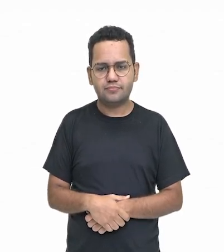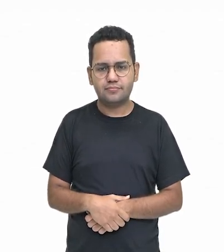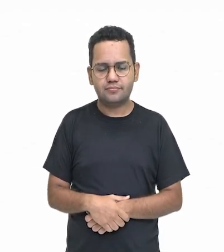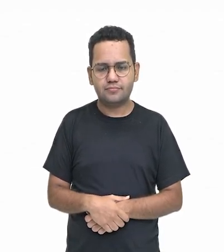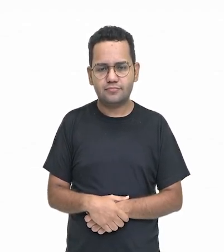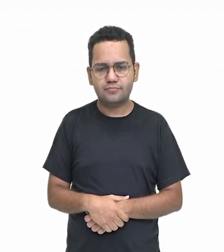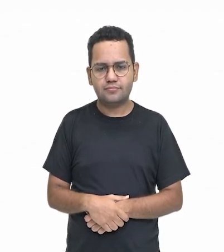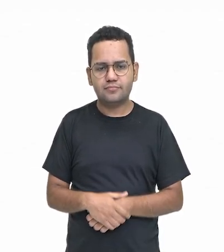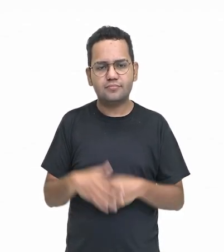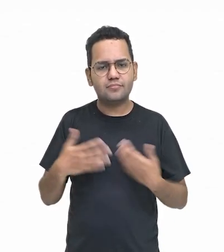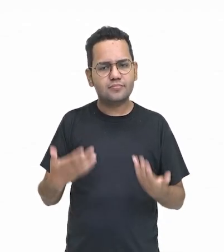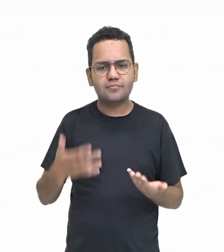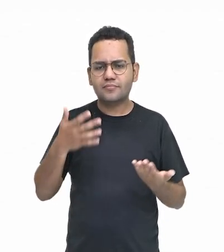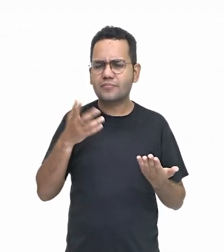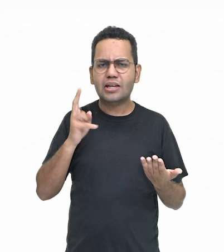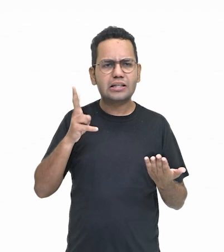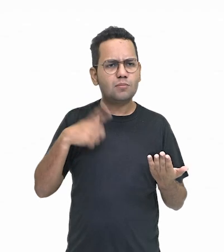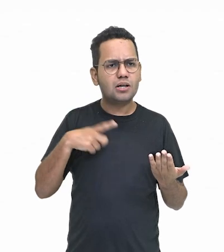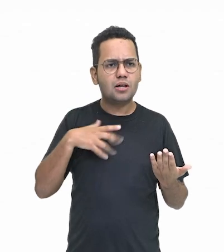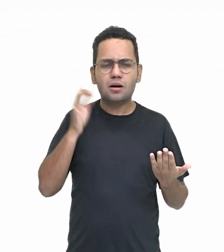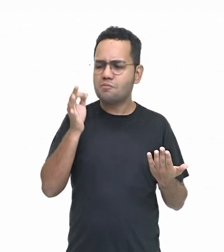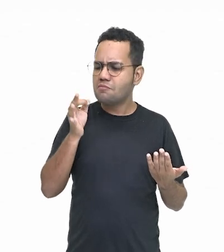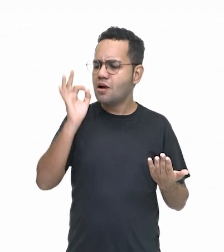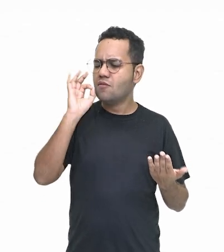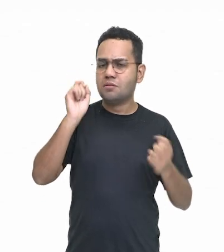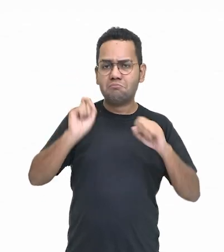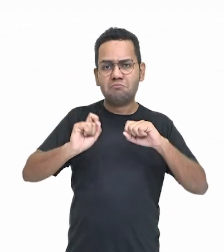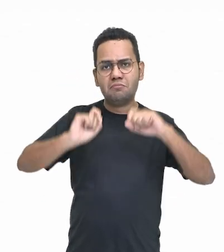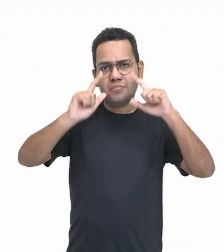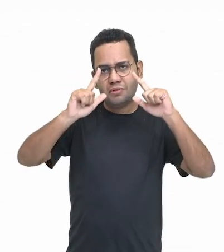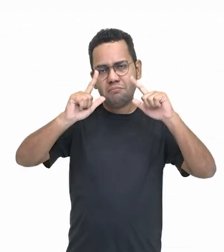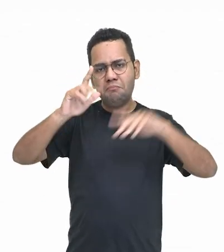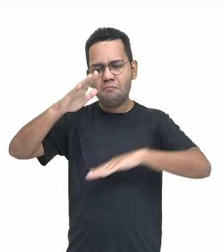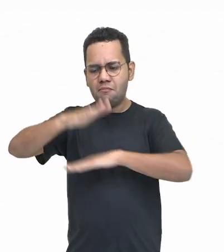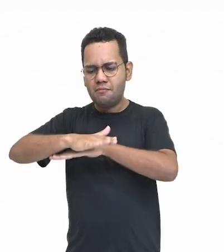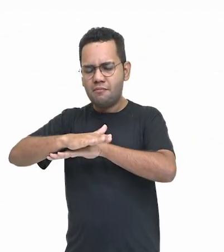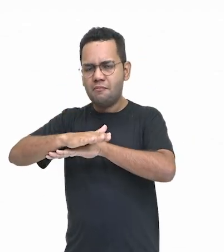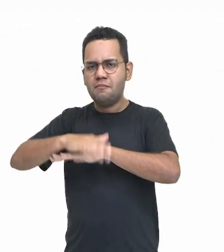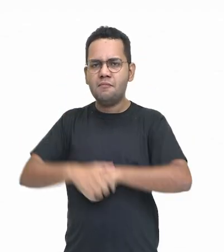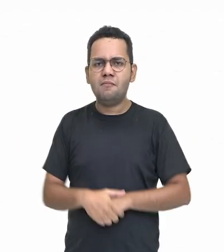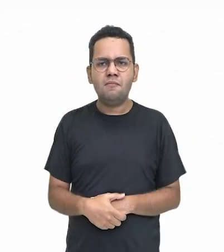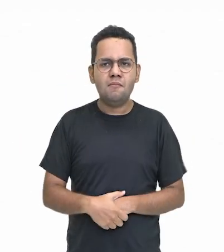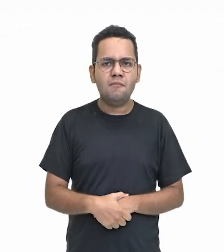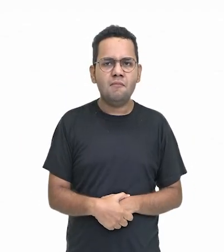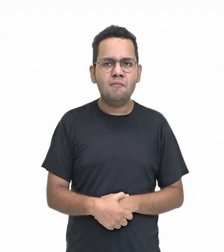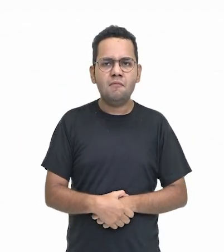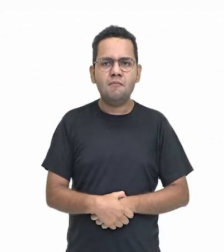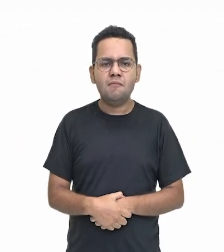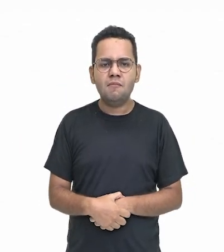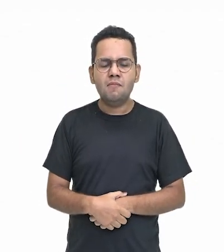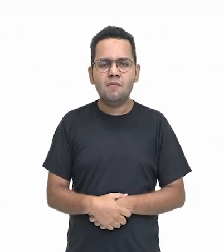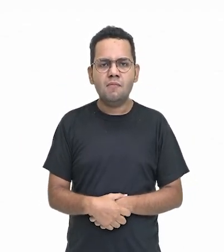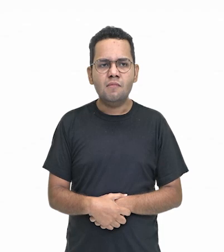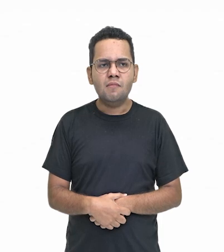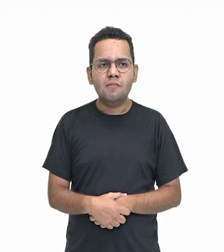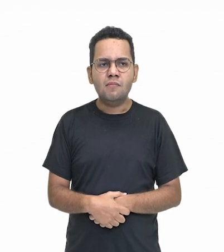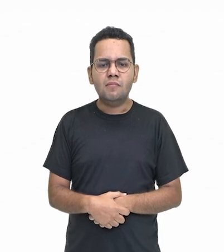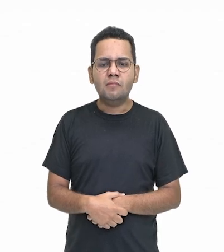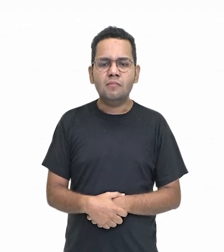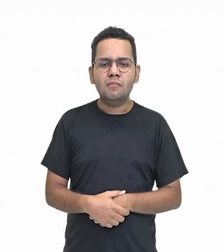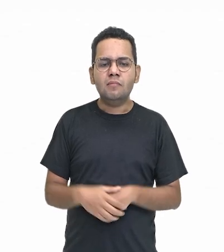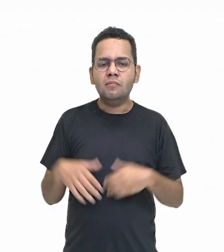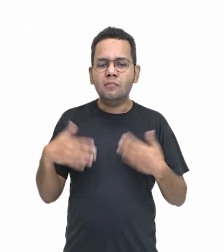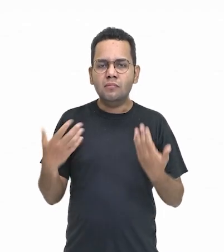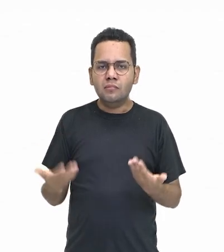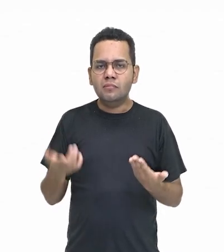cotidiano aquela xícara de café, ou pela manhã, ou no final da tarde. E, frequentemente, o